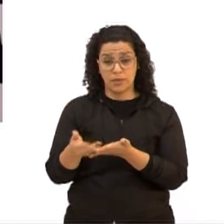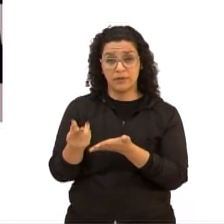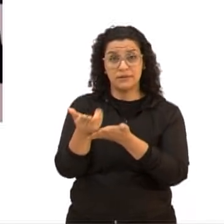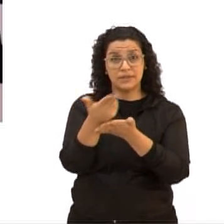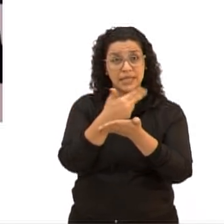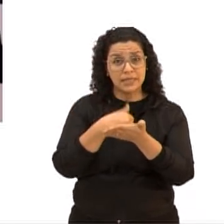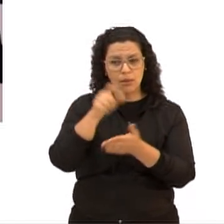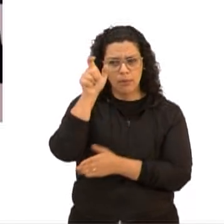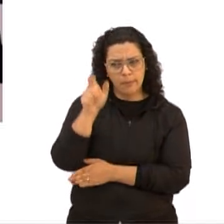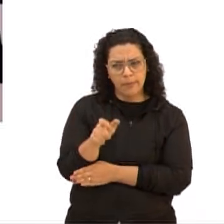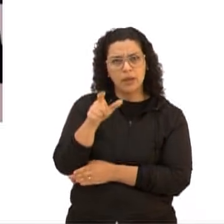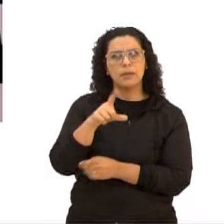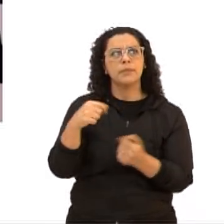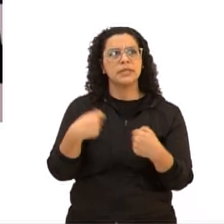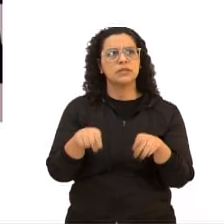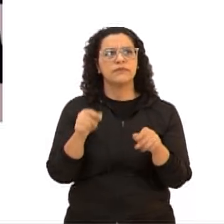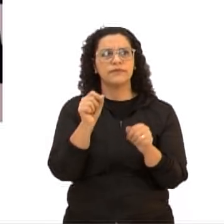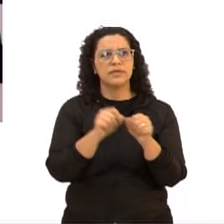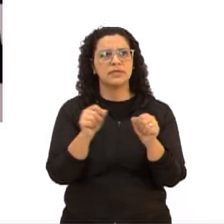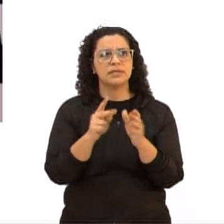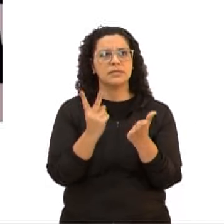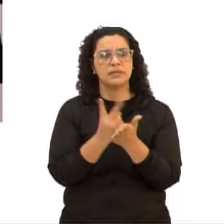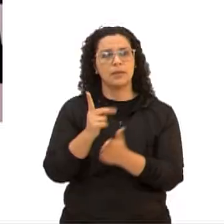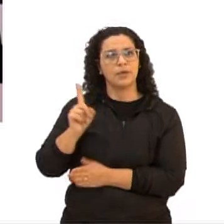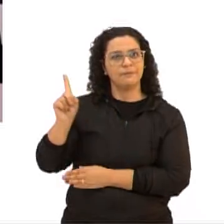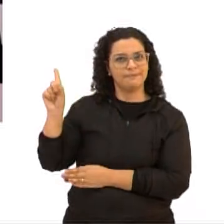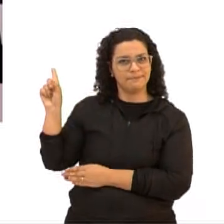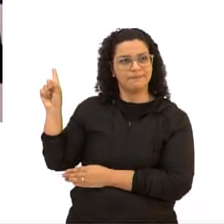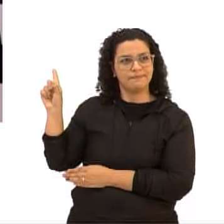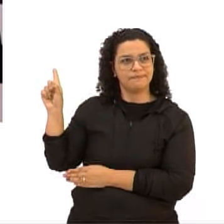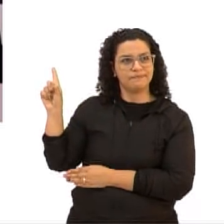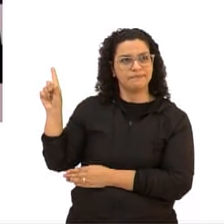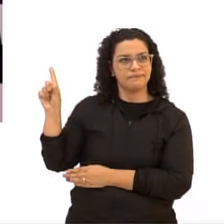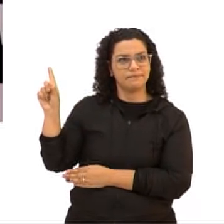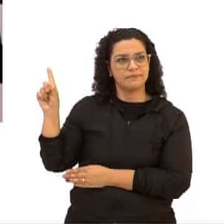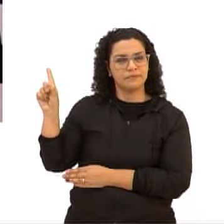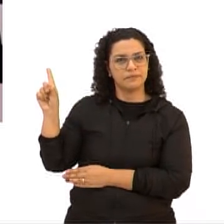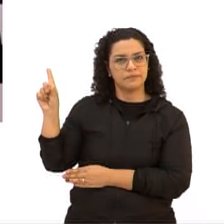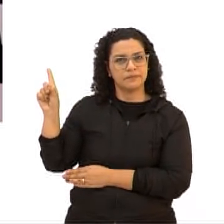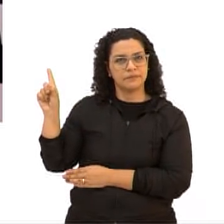seu personagem, é bacana você fazer assim, você traça